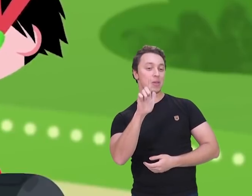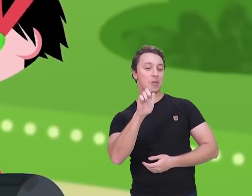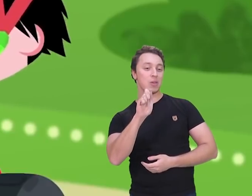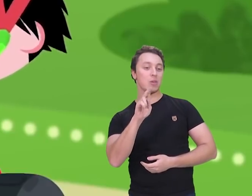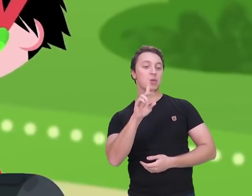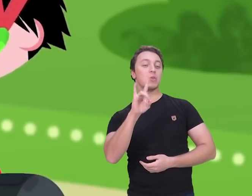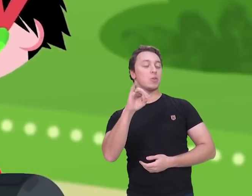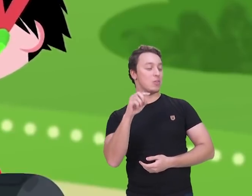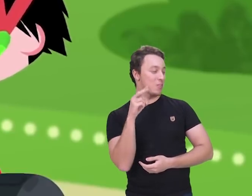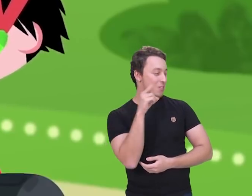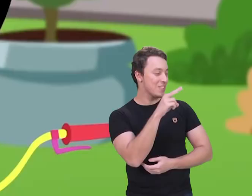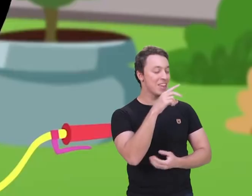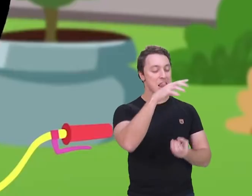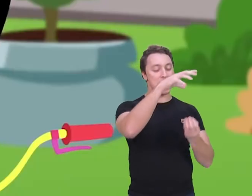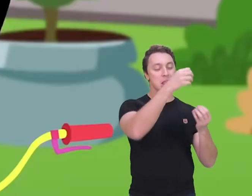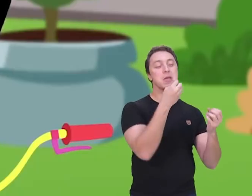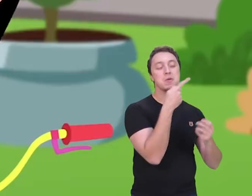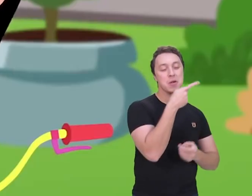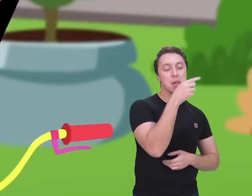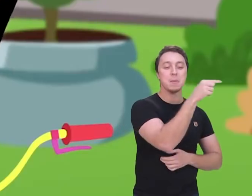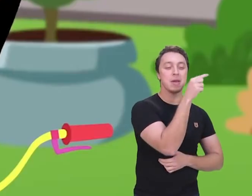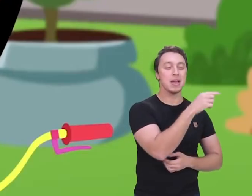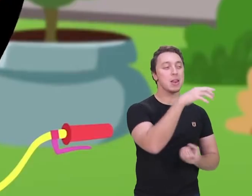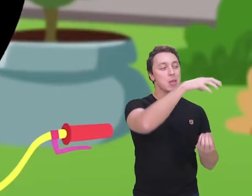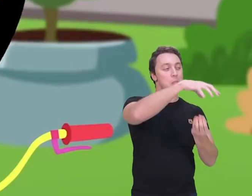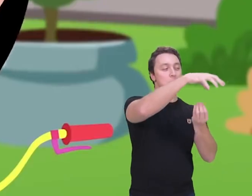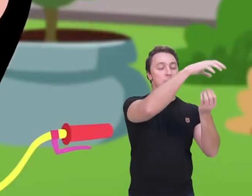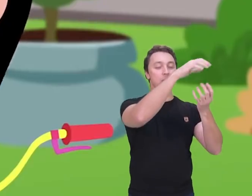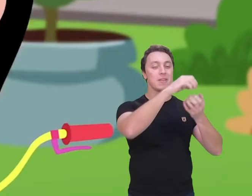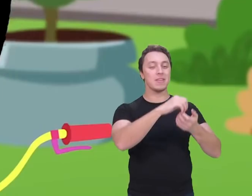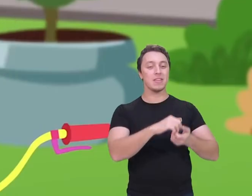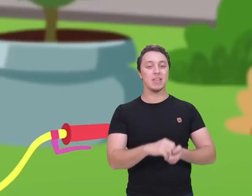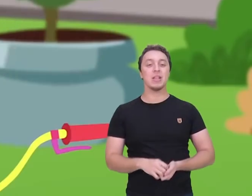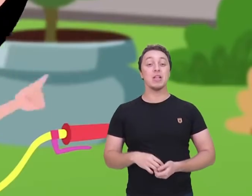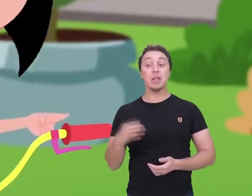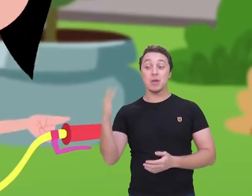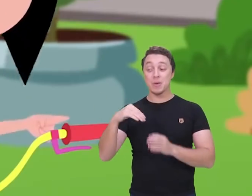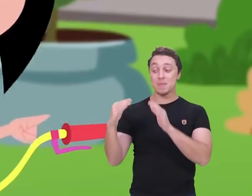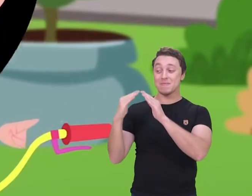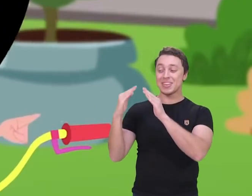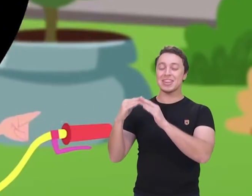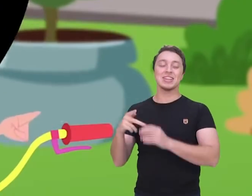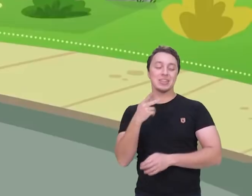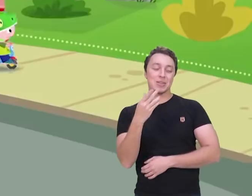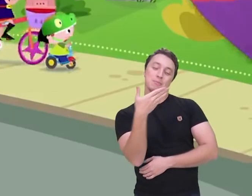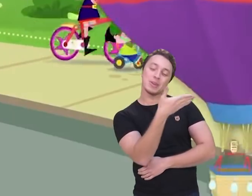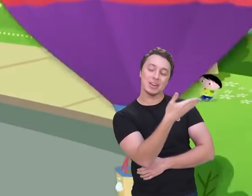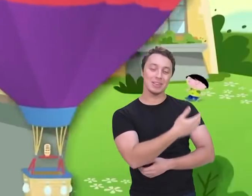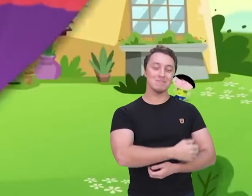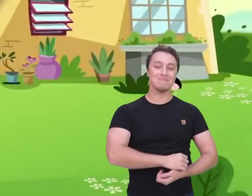de verdade. É mesmo, Júpiter. Vamos pra casa contar pra ele.